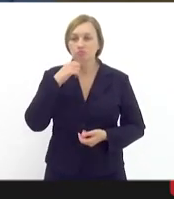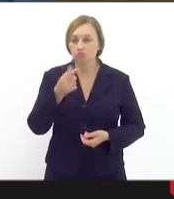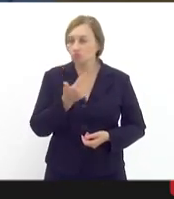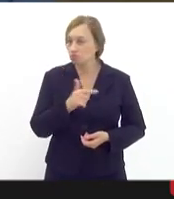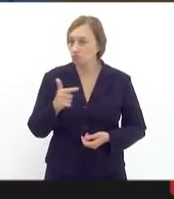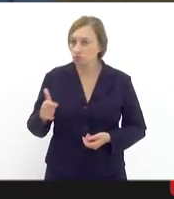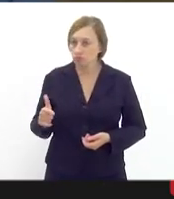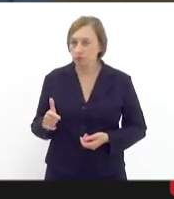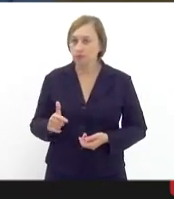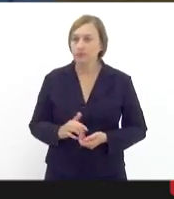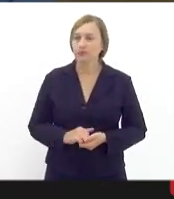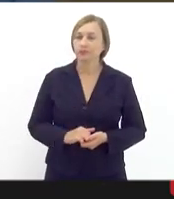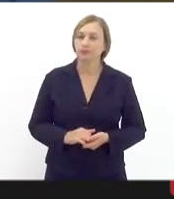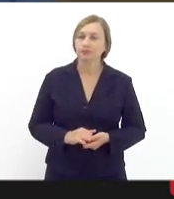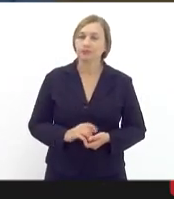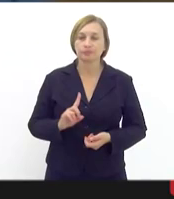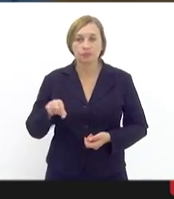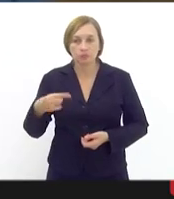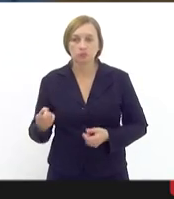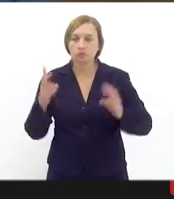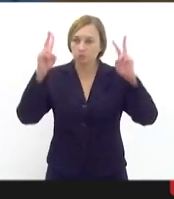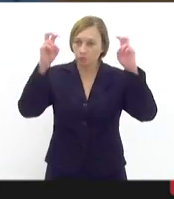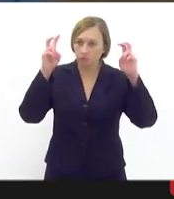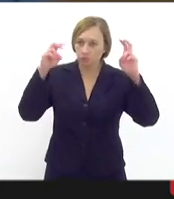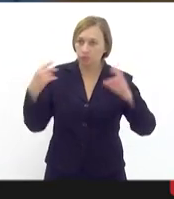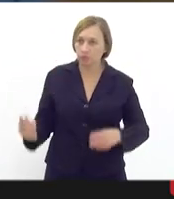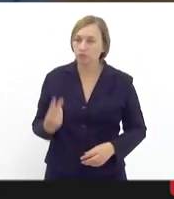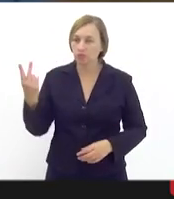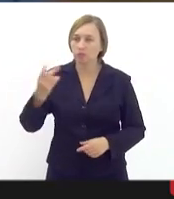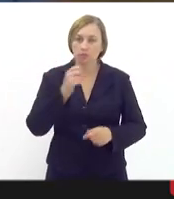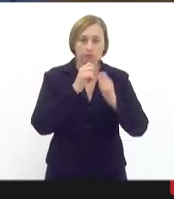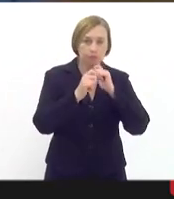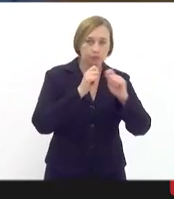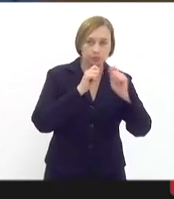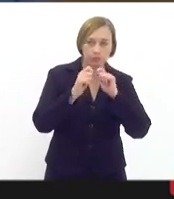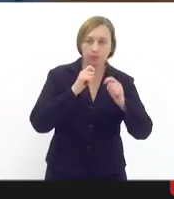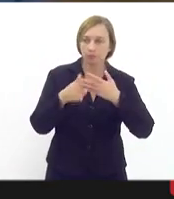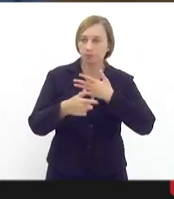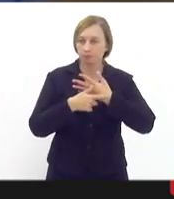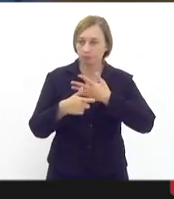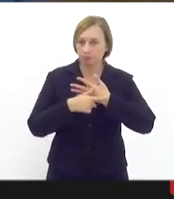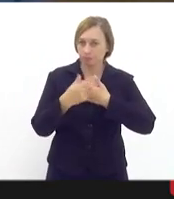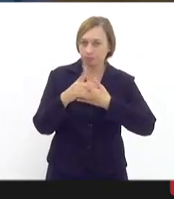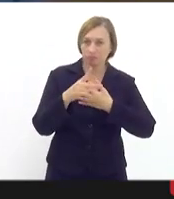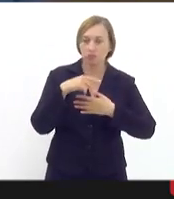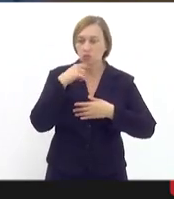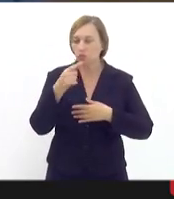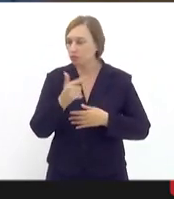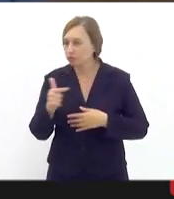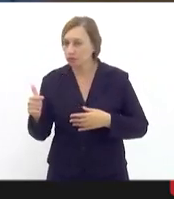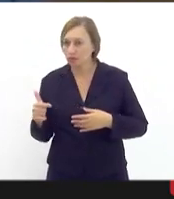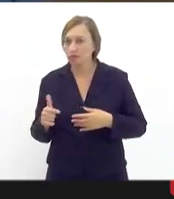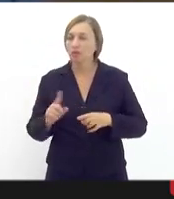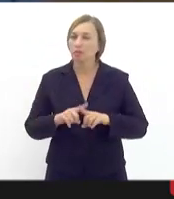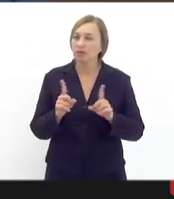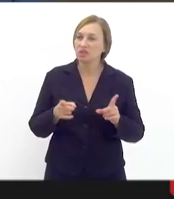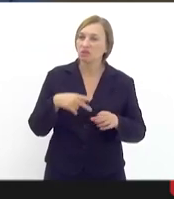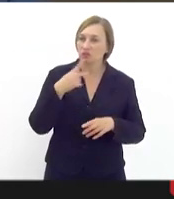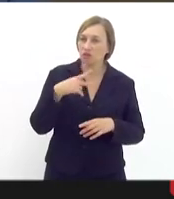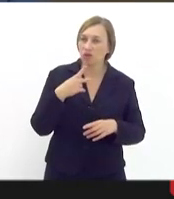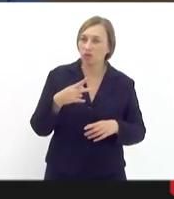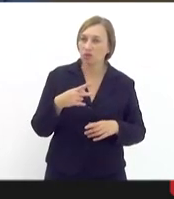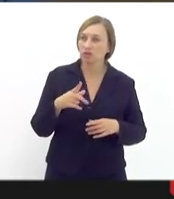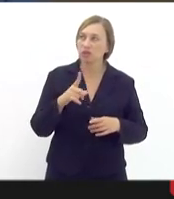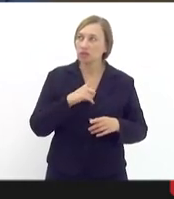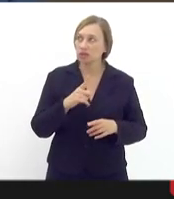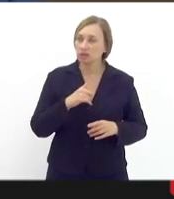que outros temas, como a valorização do jornalismo, têm o seu papel, não tenho a menor dúvida, mas eu diria que tem um